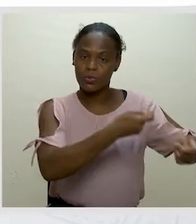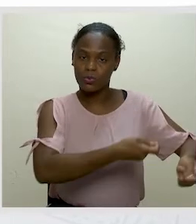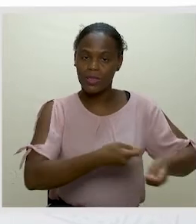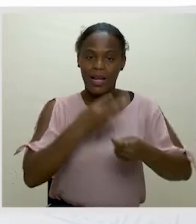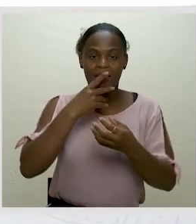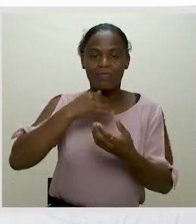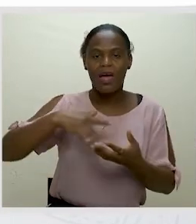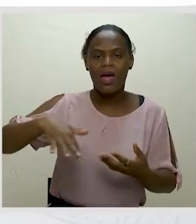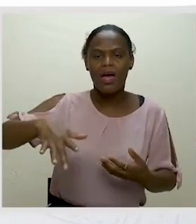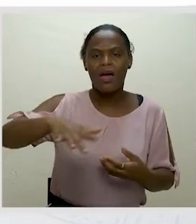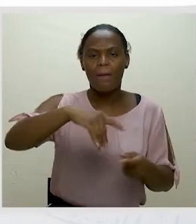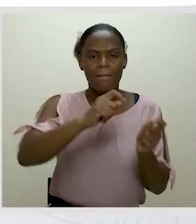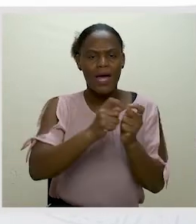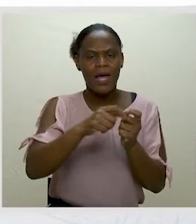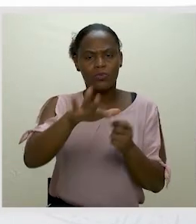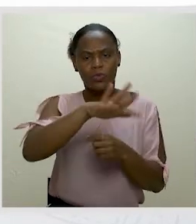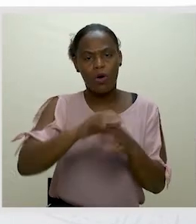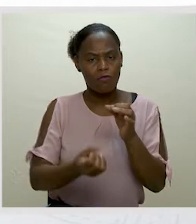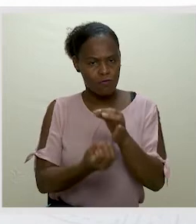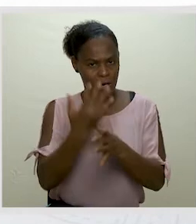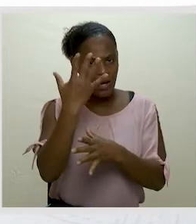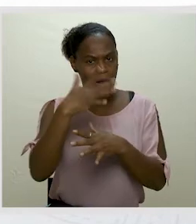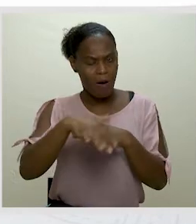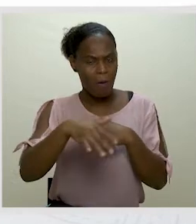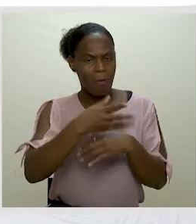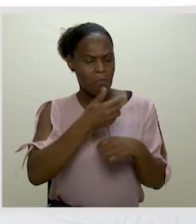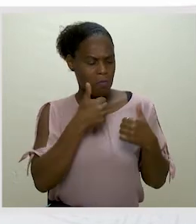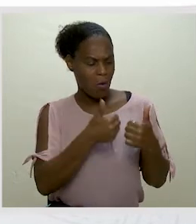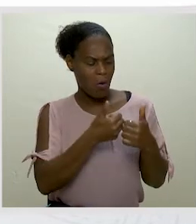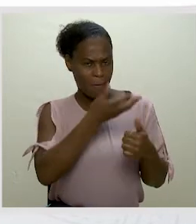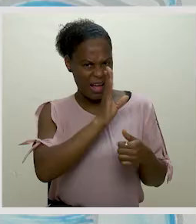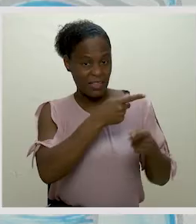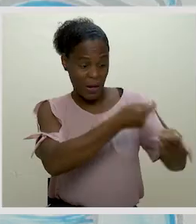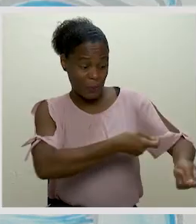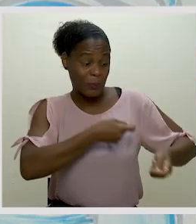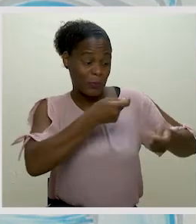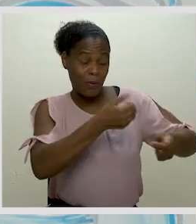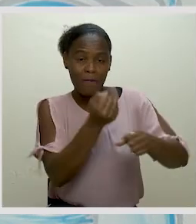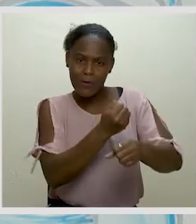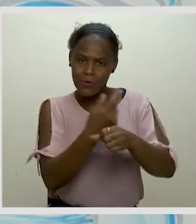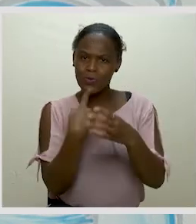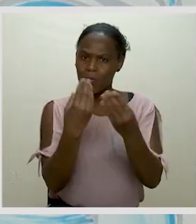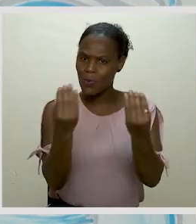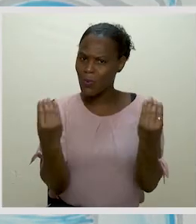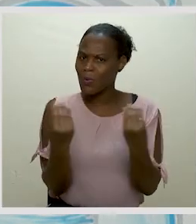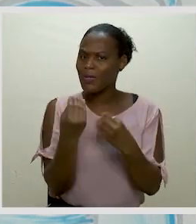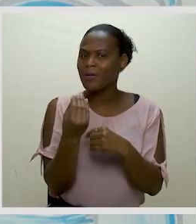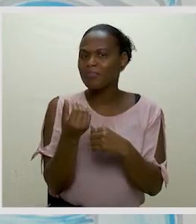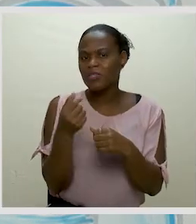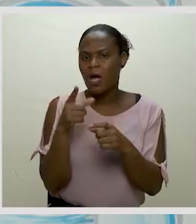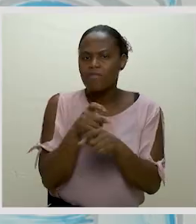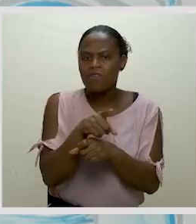terrenos perto das zonas vulcânicas são propícios à prática da agricultura, produzem muito e geralmente têm